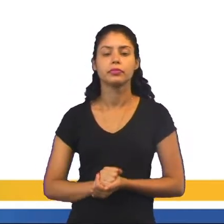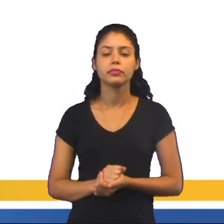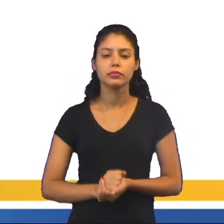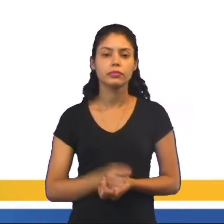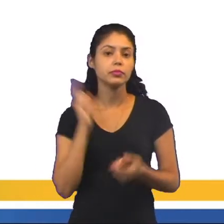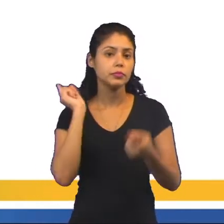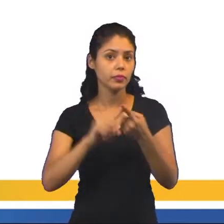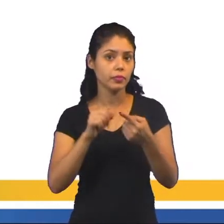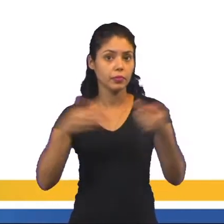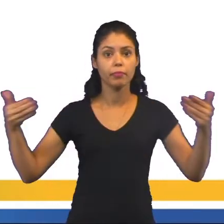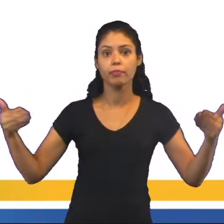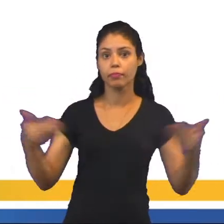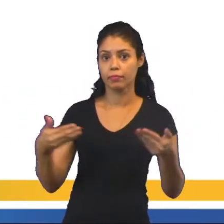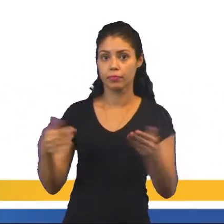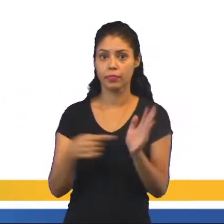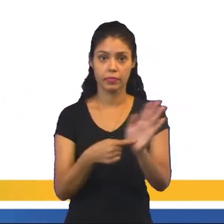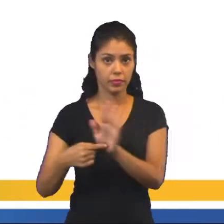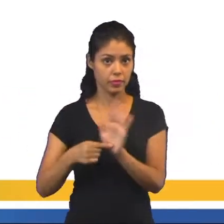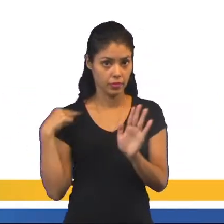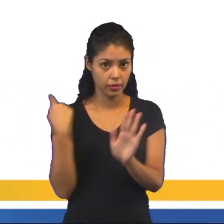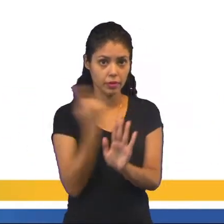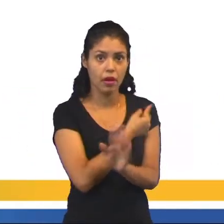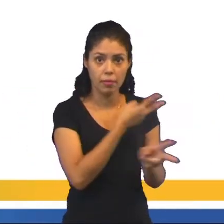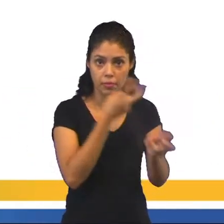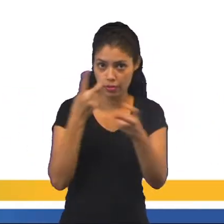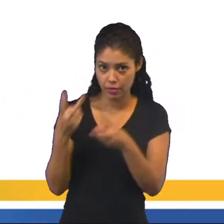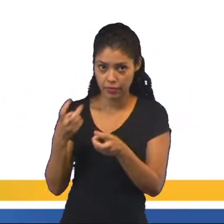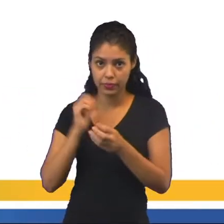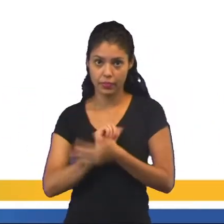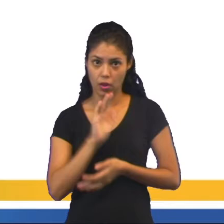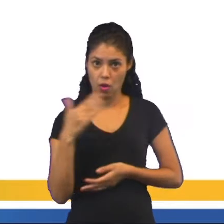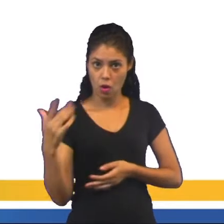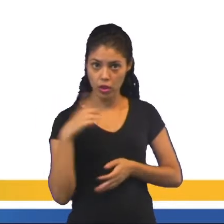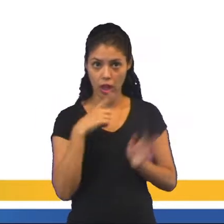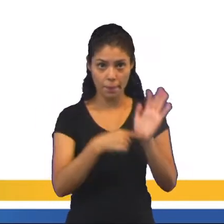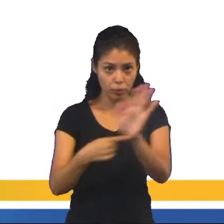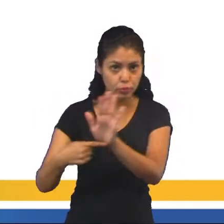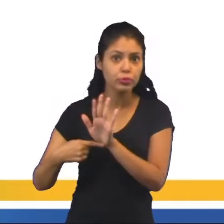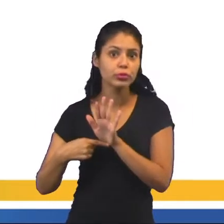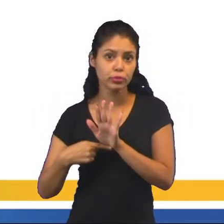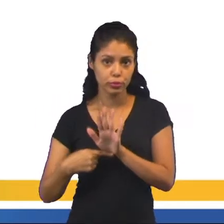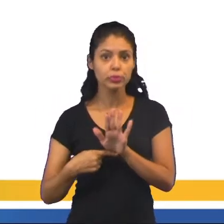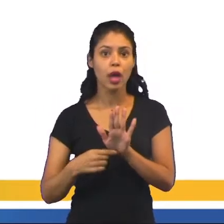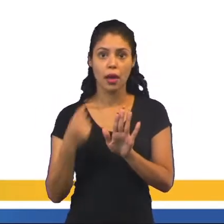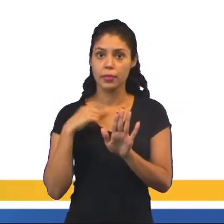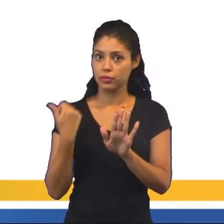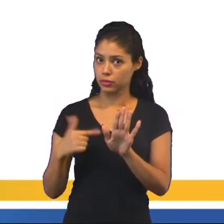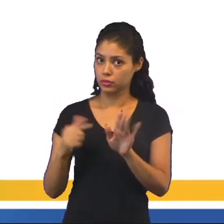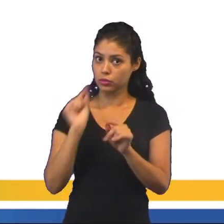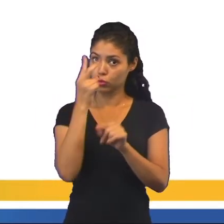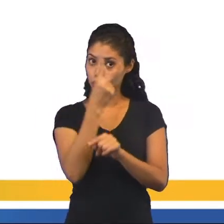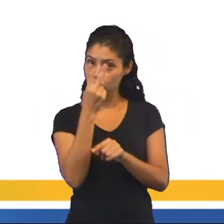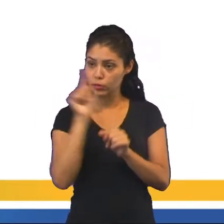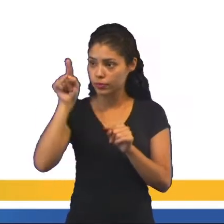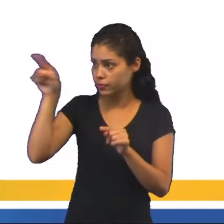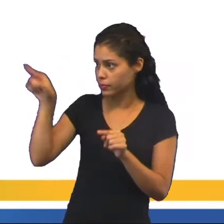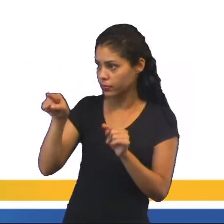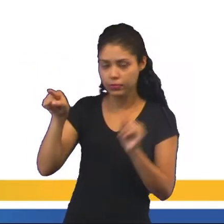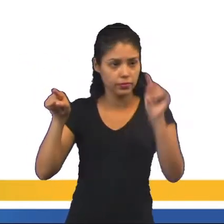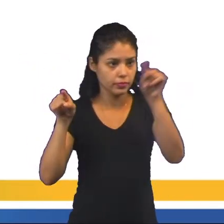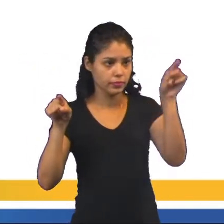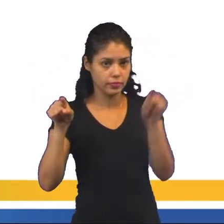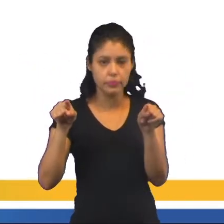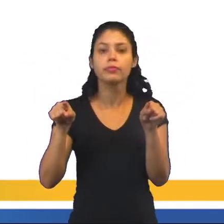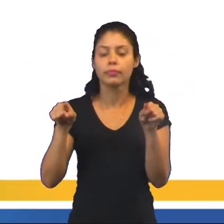Então, nesse primeiro momento, pessoal, a gente tem que observar bem. Quando ela é indicada, ela tem aquelas duas setazinhas que vocês estão